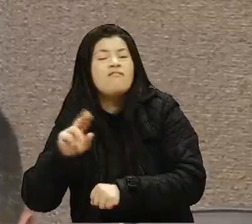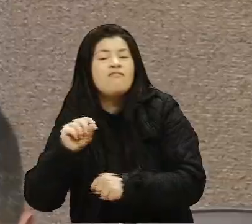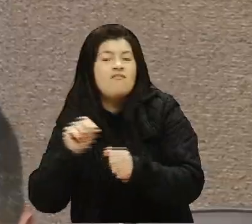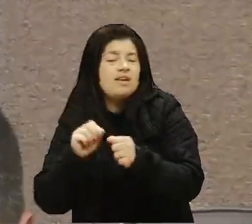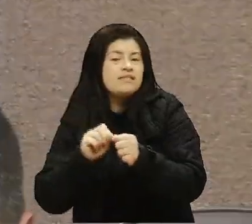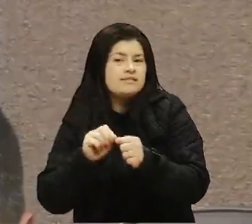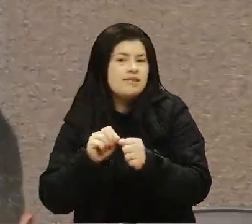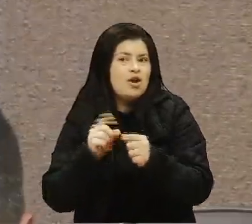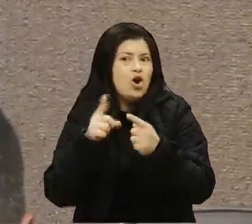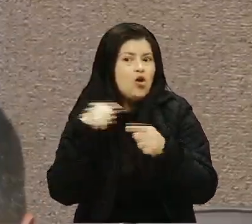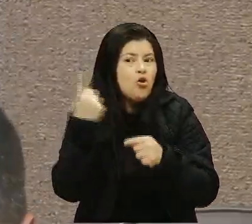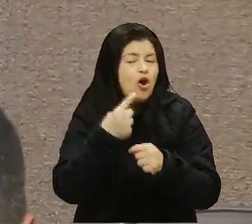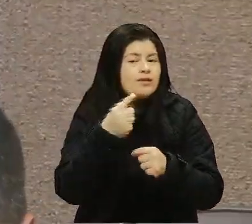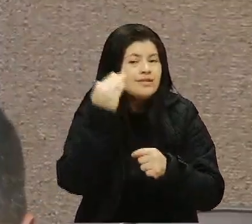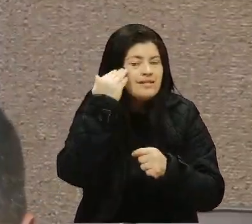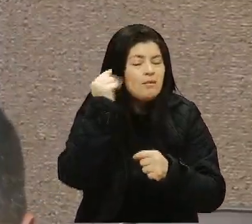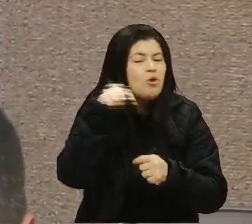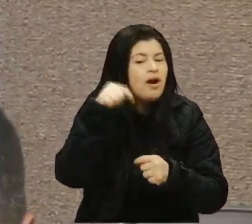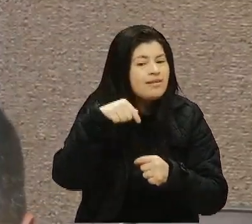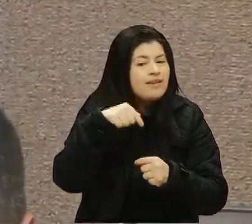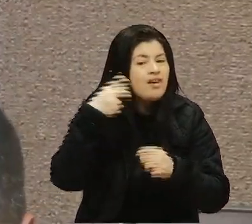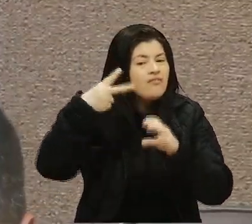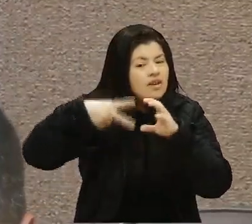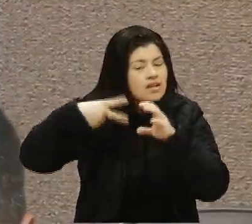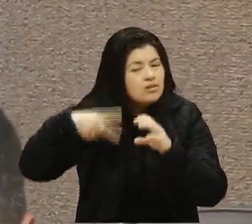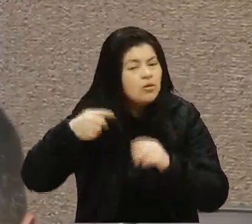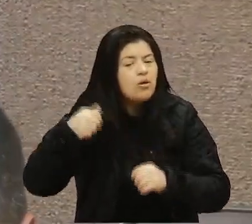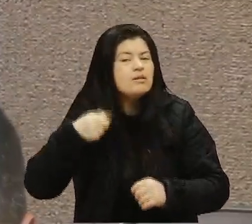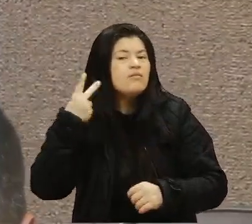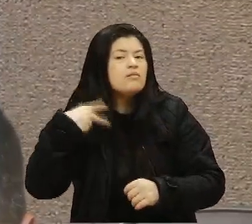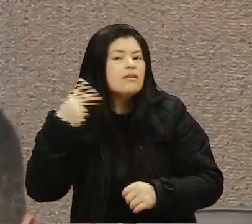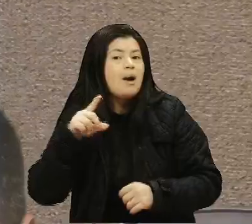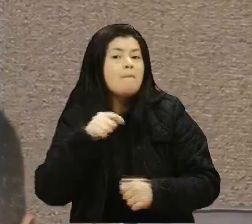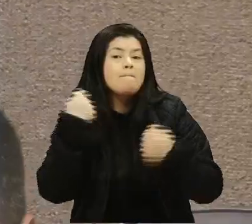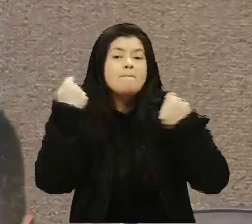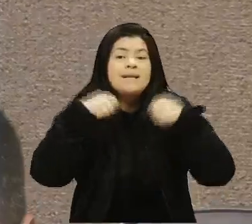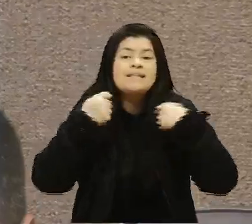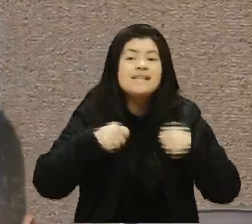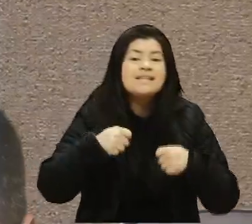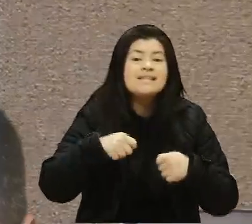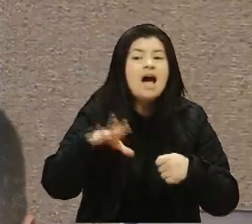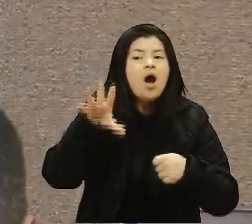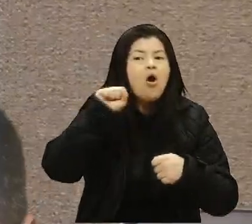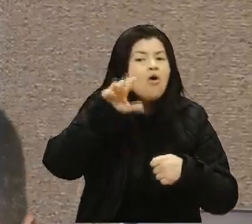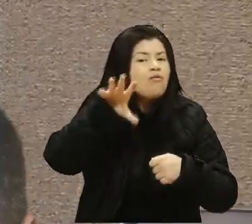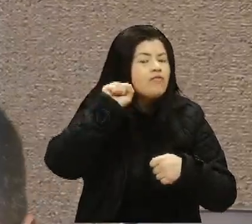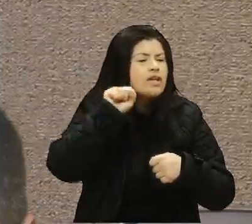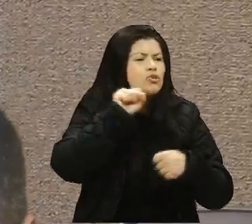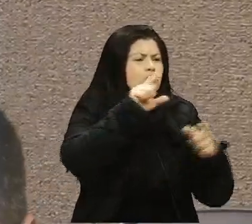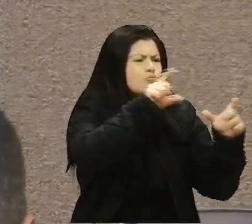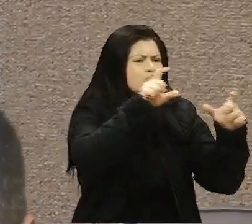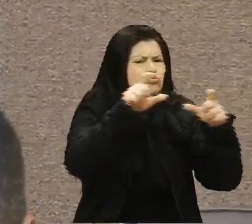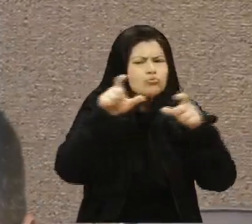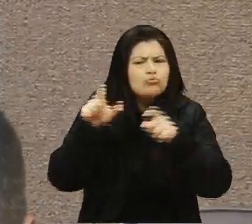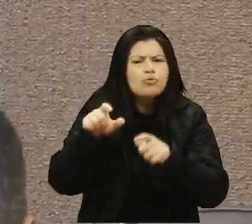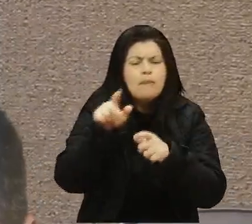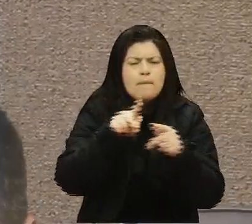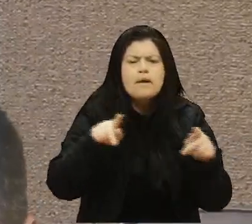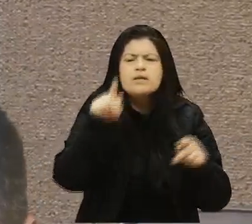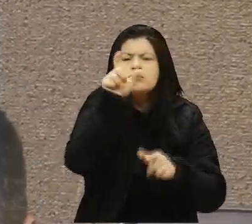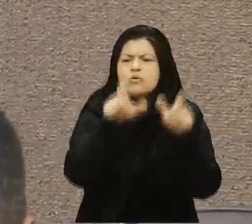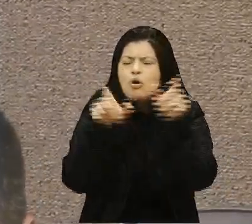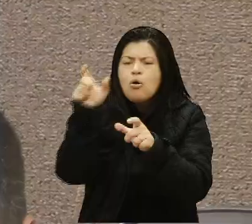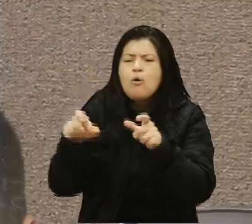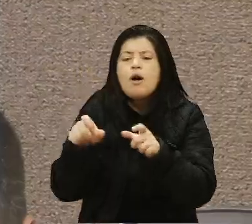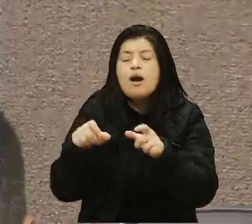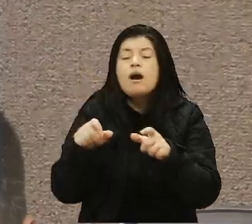está entendendo ou não aqui, o que os vereadores estão entendendo ou não, que há uma necessidade de ouvir todas as partes envolvidas nesse caso para que a gente